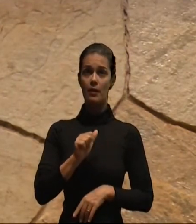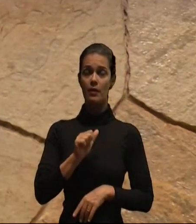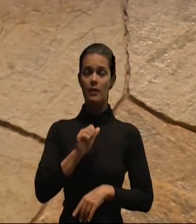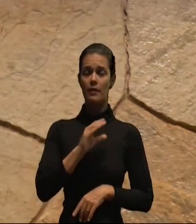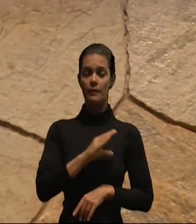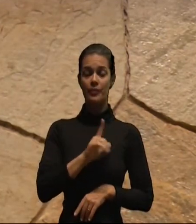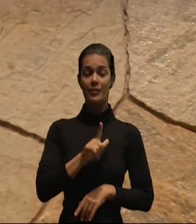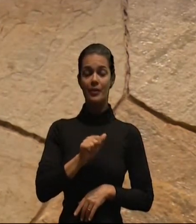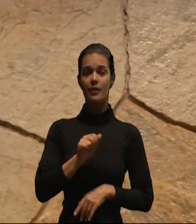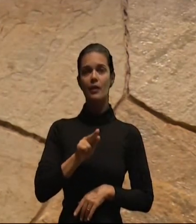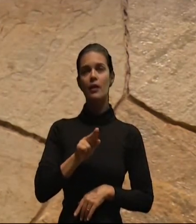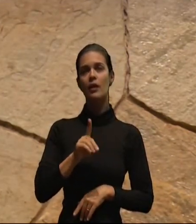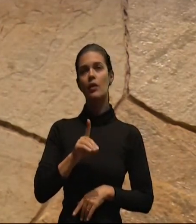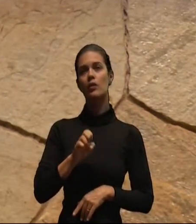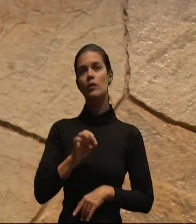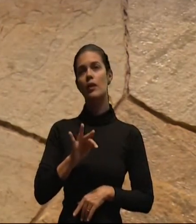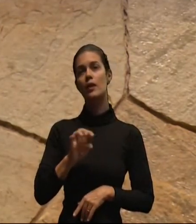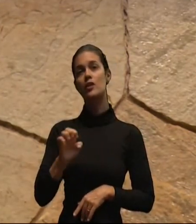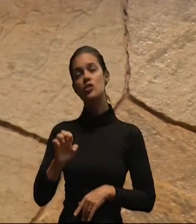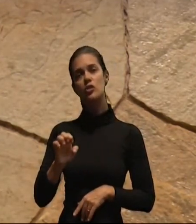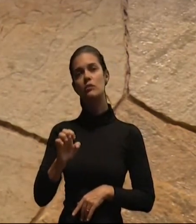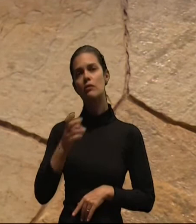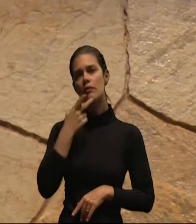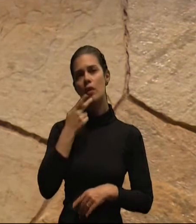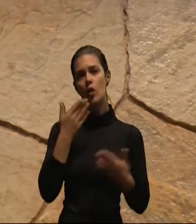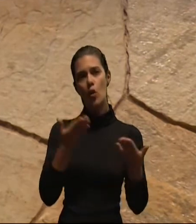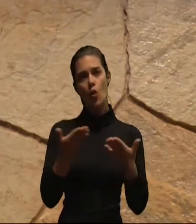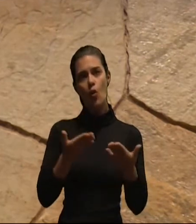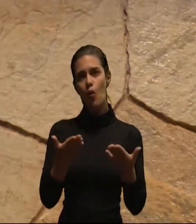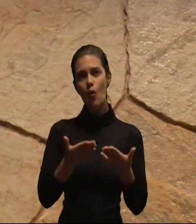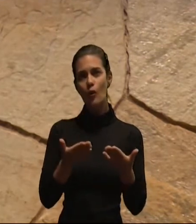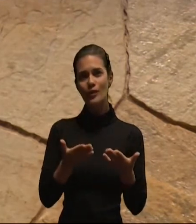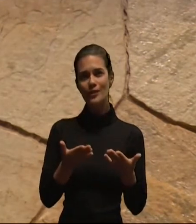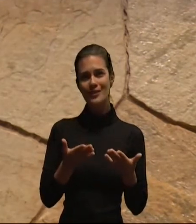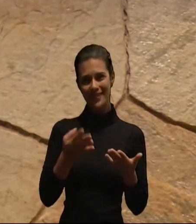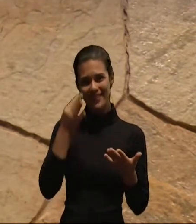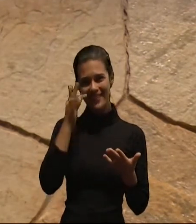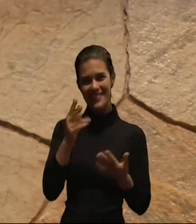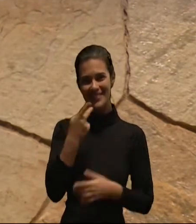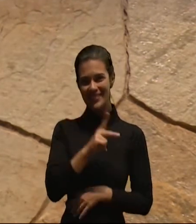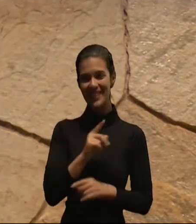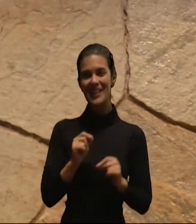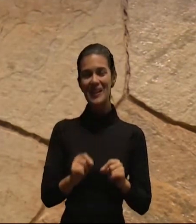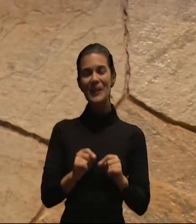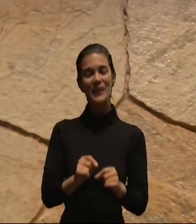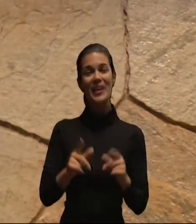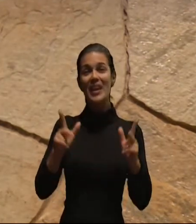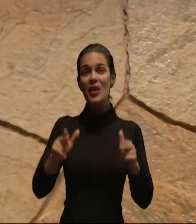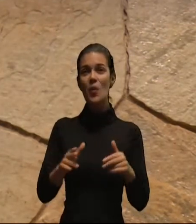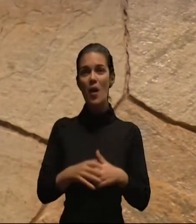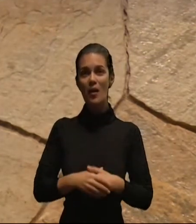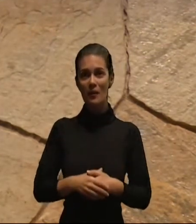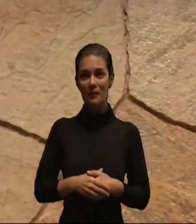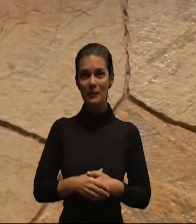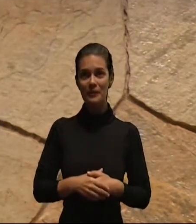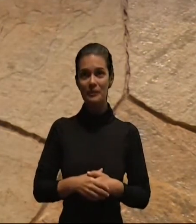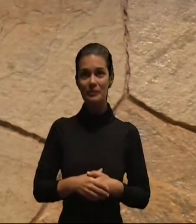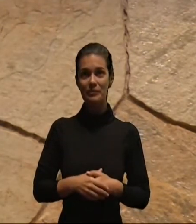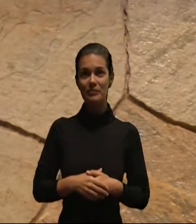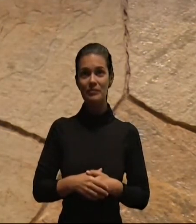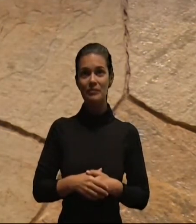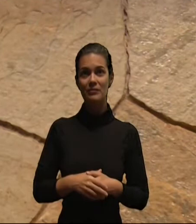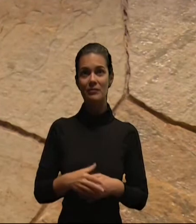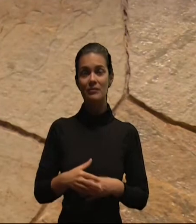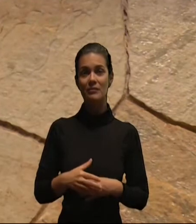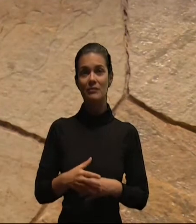outras pessoas. Eu cheguei aqui nesta noite, a irmã Renata comentando comigo que estas máscaras já chegaram às mãos